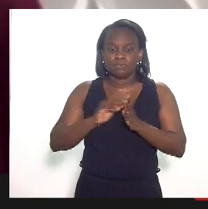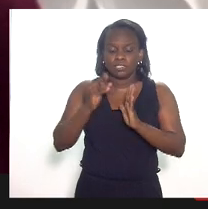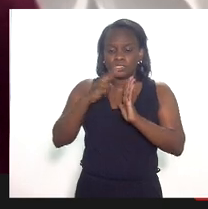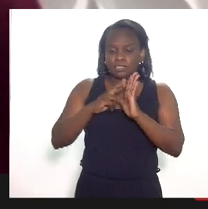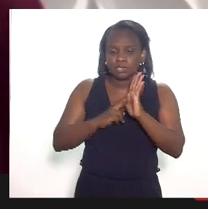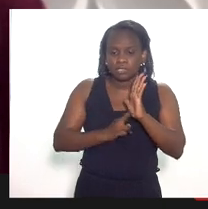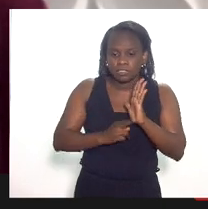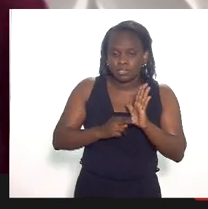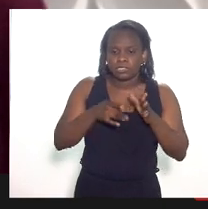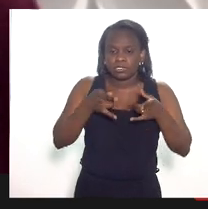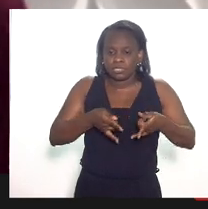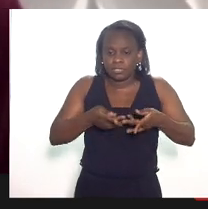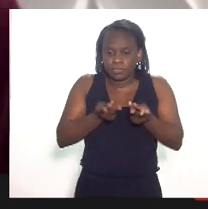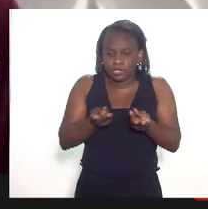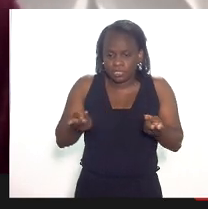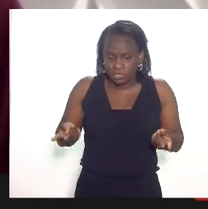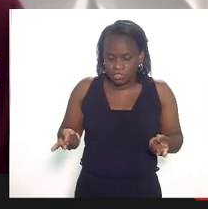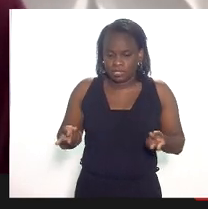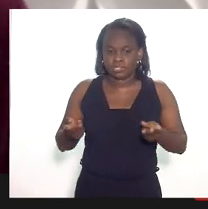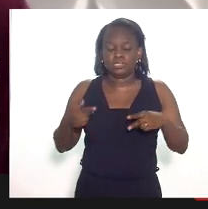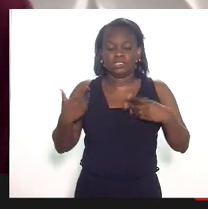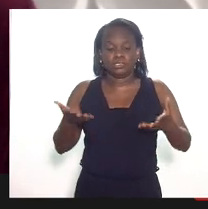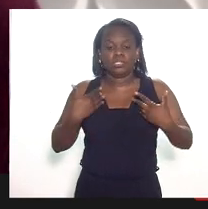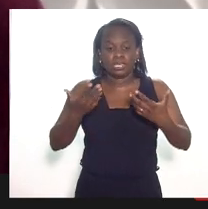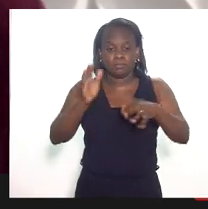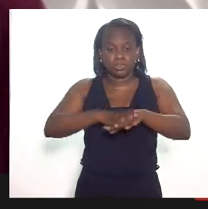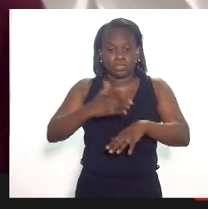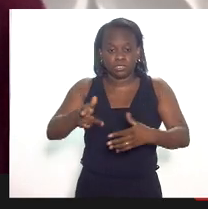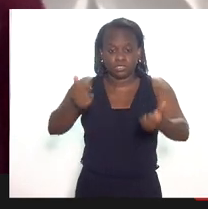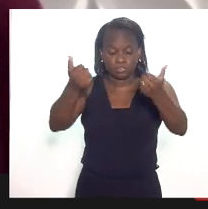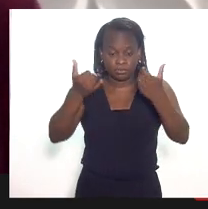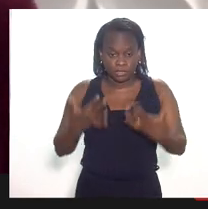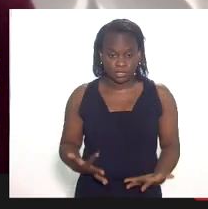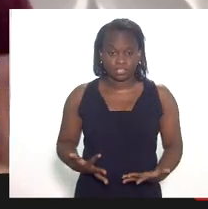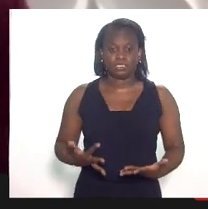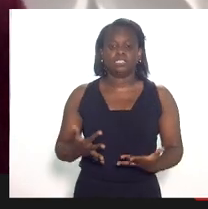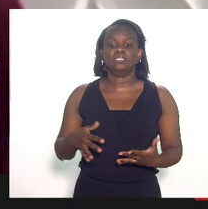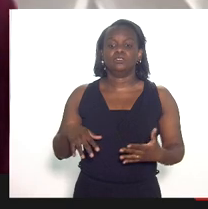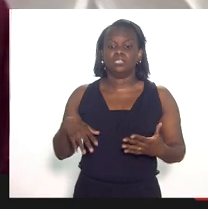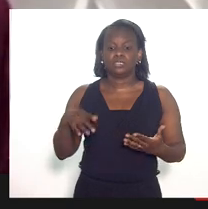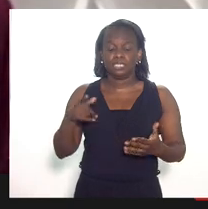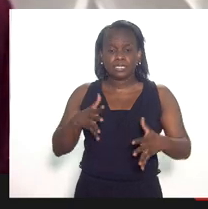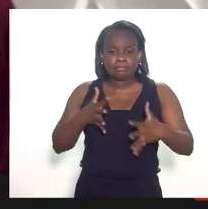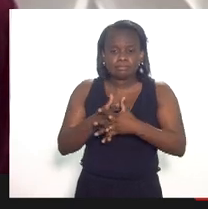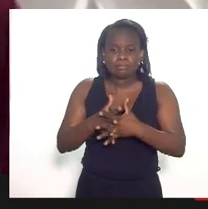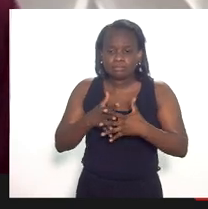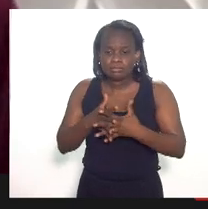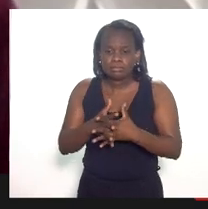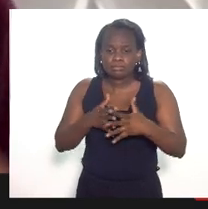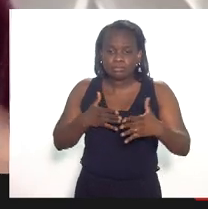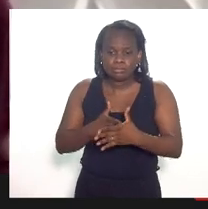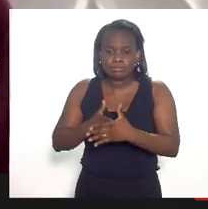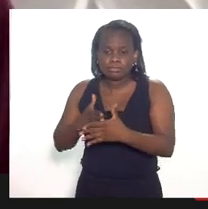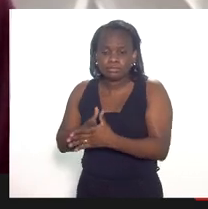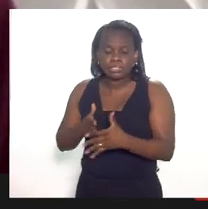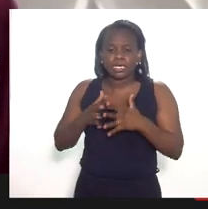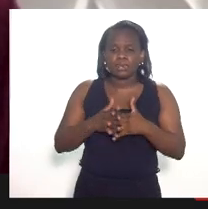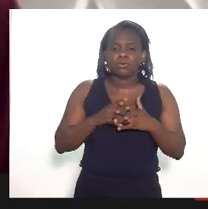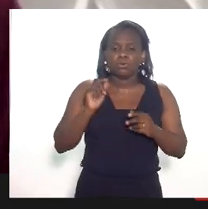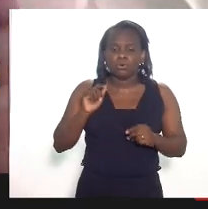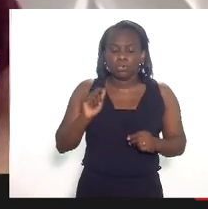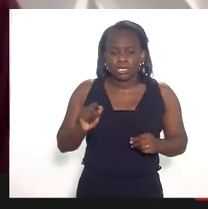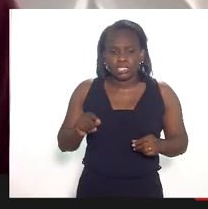regulação dos leitos. Então, eu queria que Vossa Excelência explicasse quais os entraves que não permitem